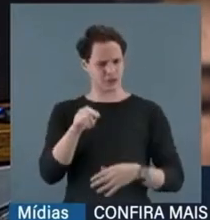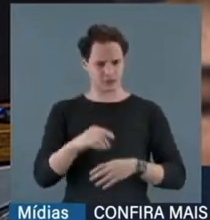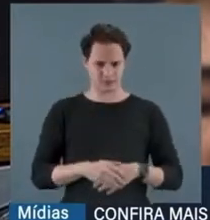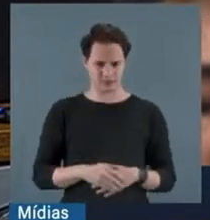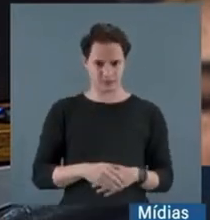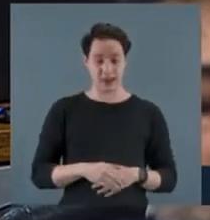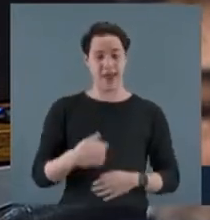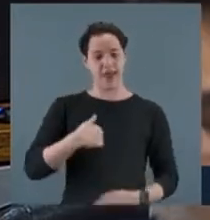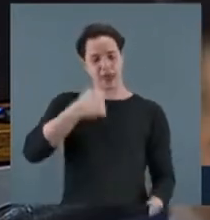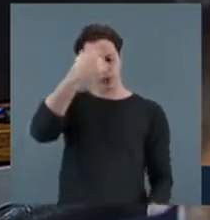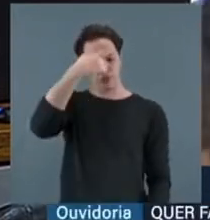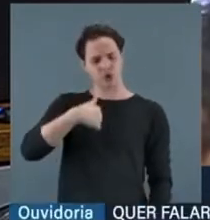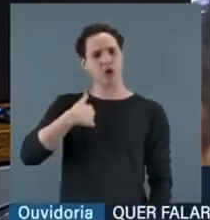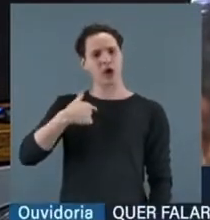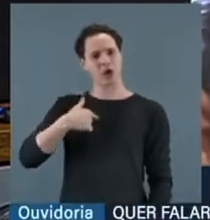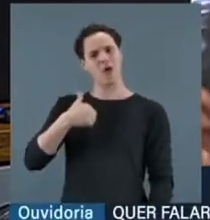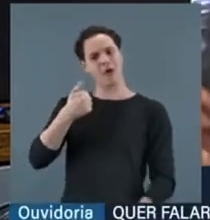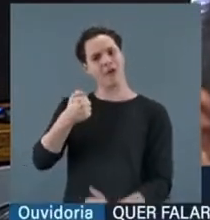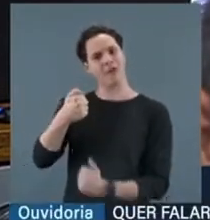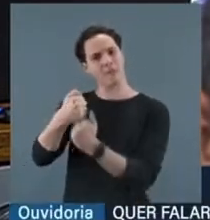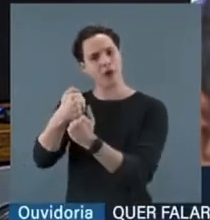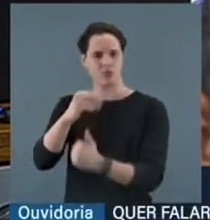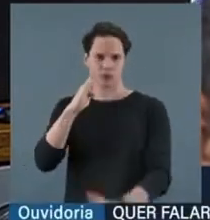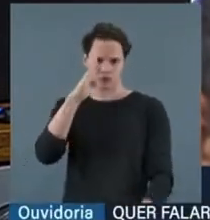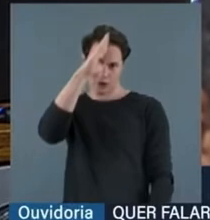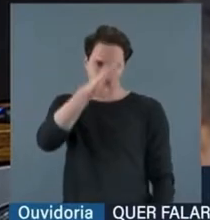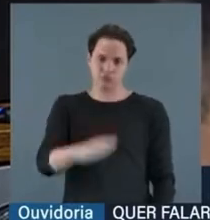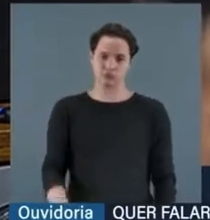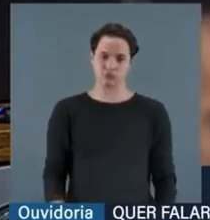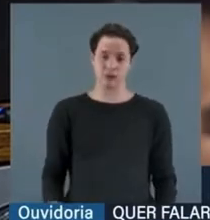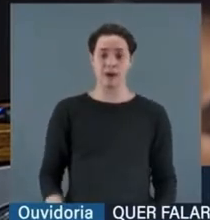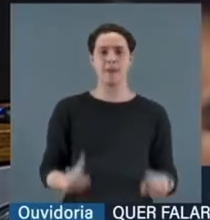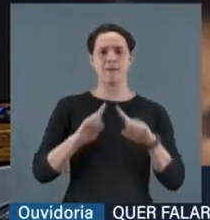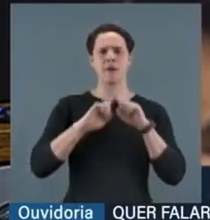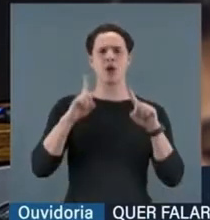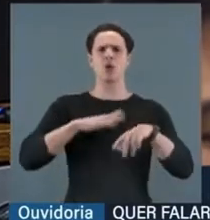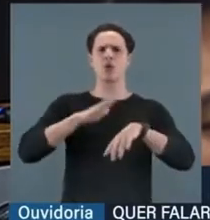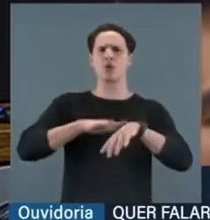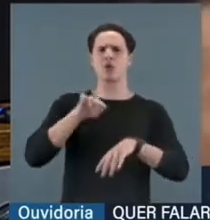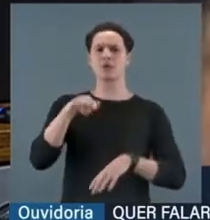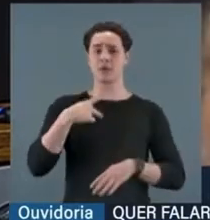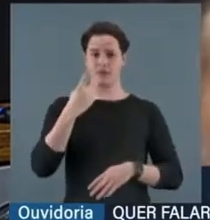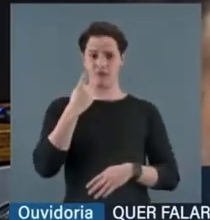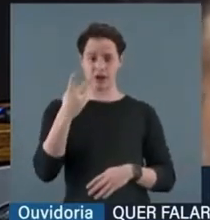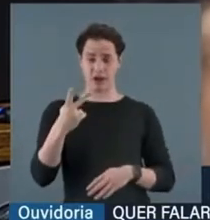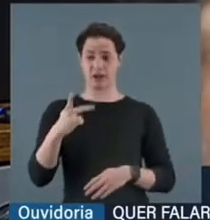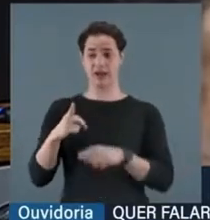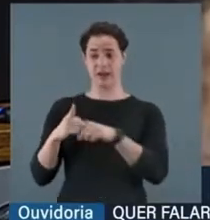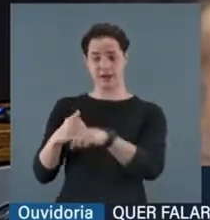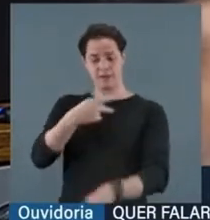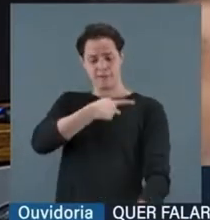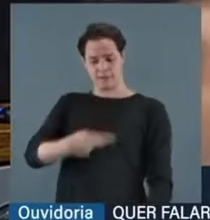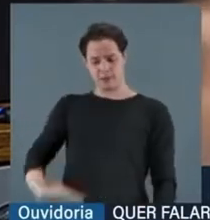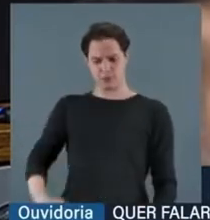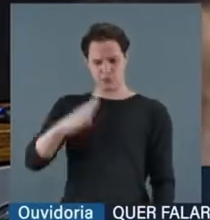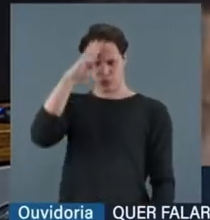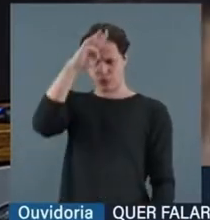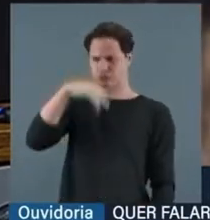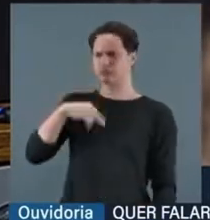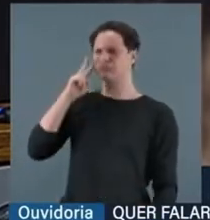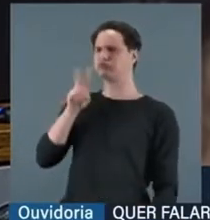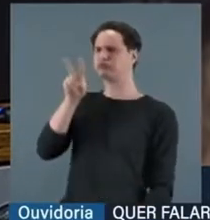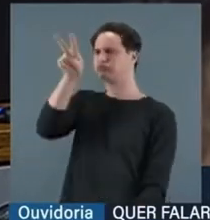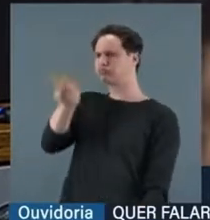eu me identifico com muitas questões que o senhor trata ali que o presidente bolsonaro pela minha leitura quando eu li ali